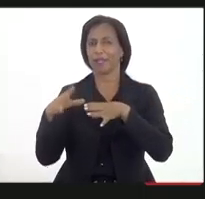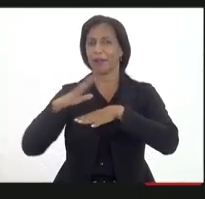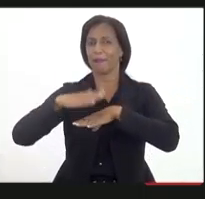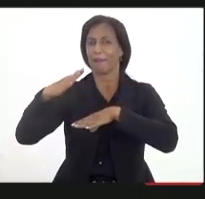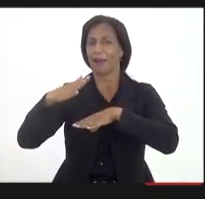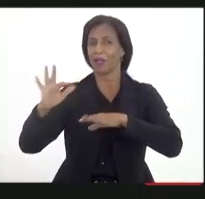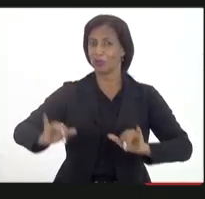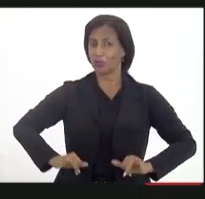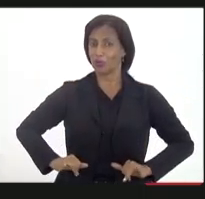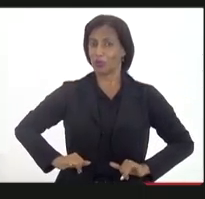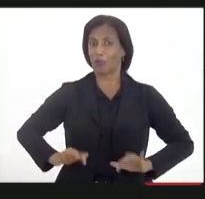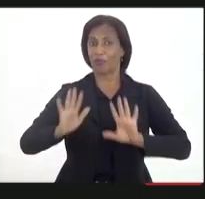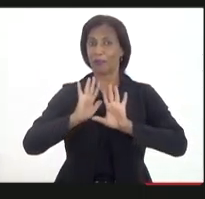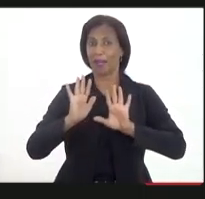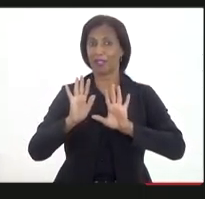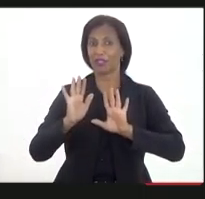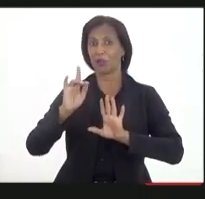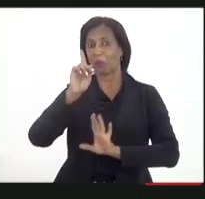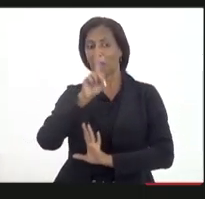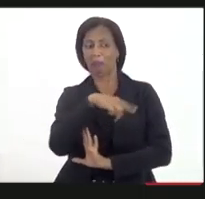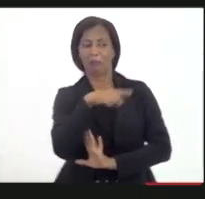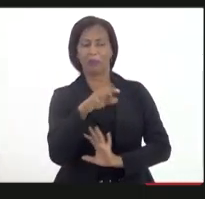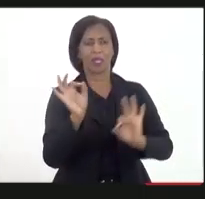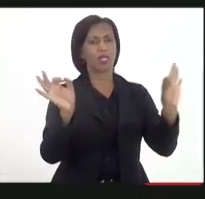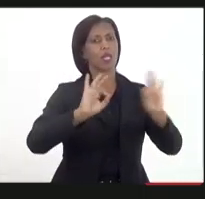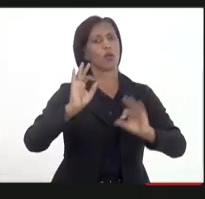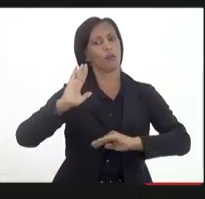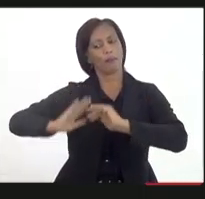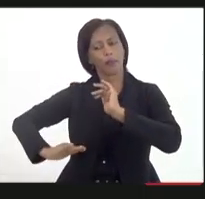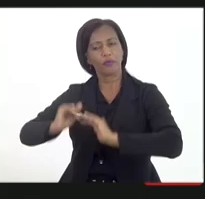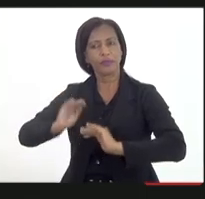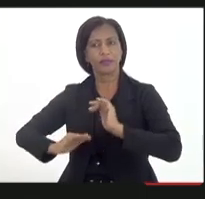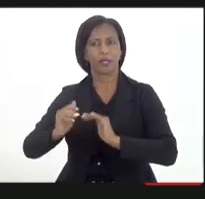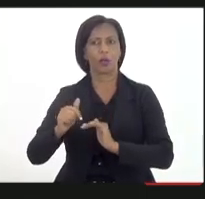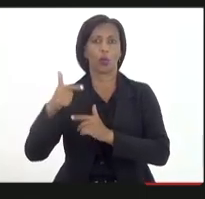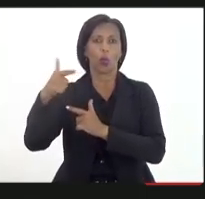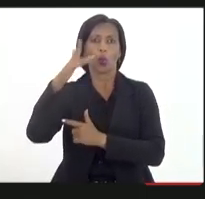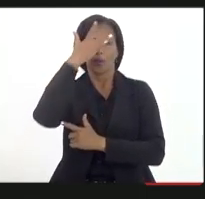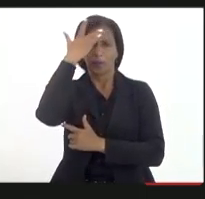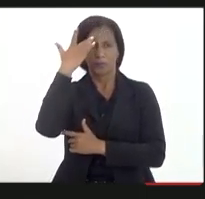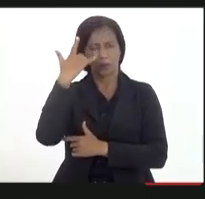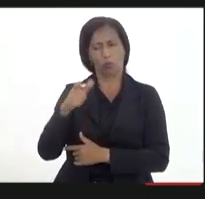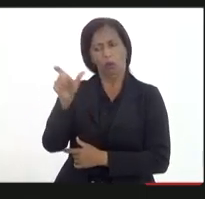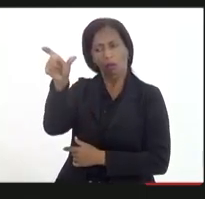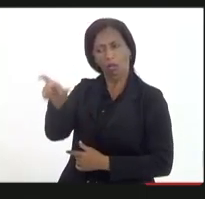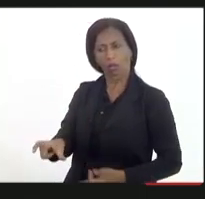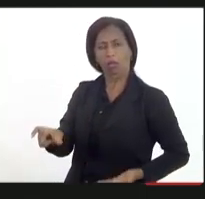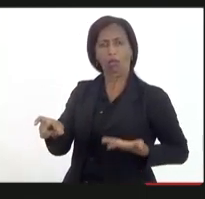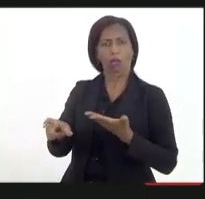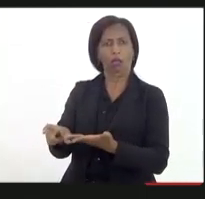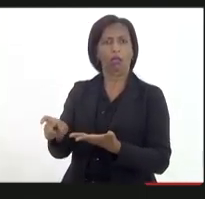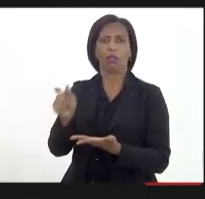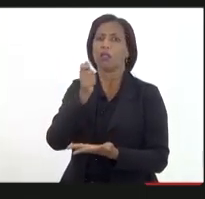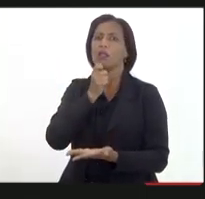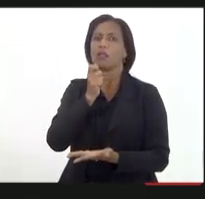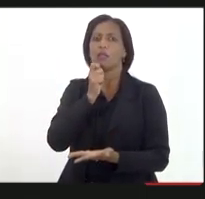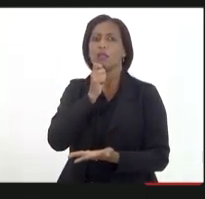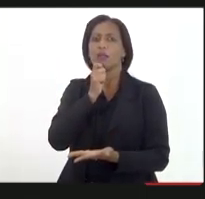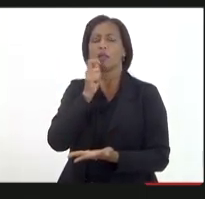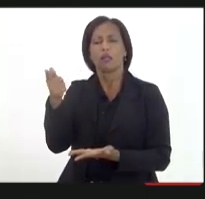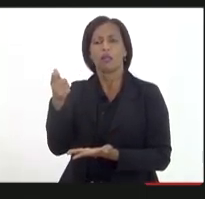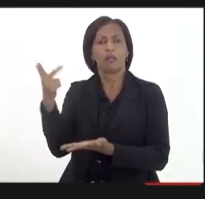é o mais isso não impede de nenhuma outra profissão ter pessoas também de índole que não coadunam com a com